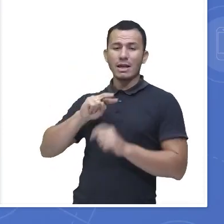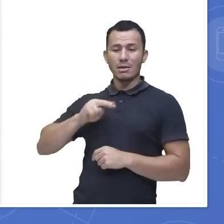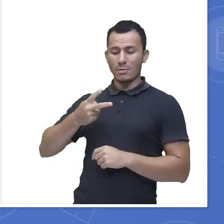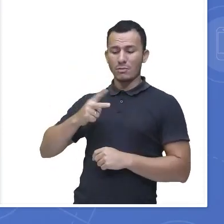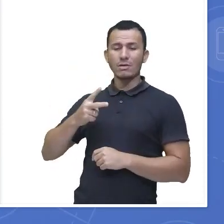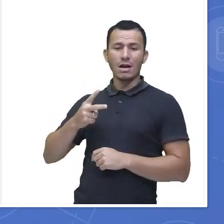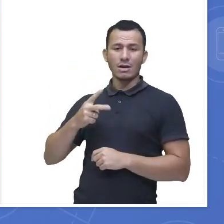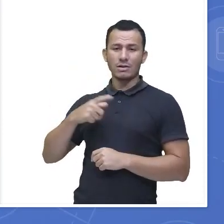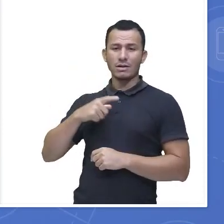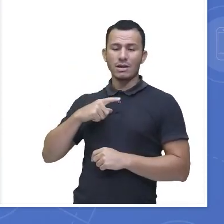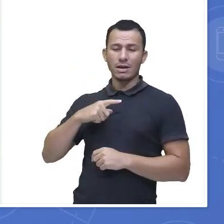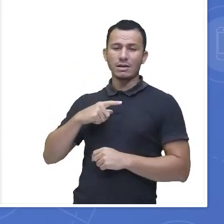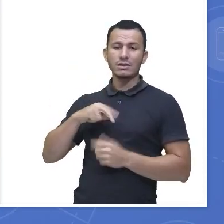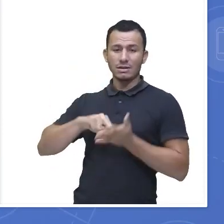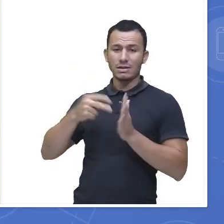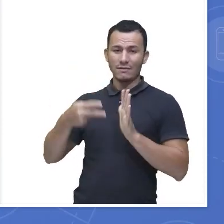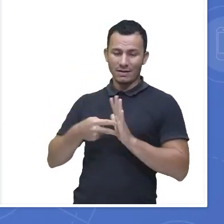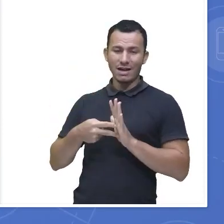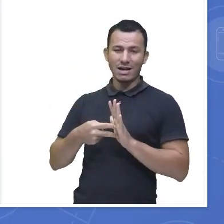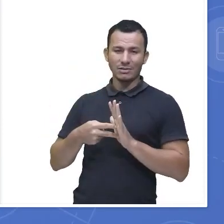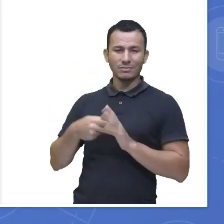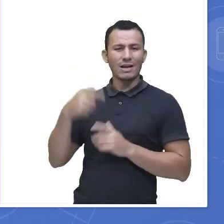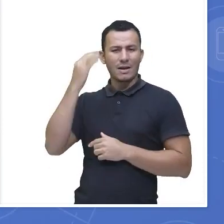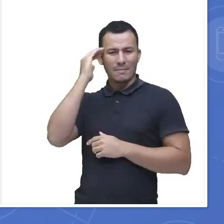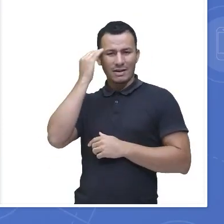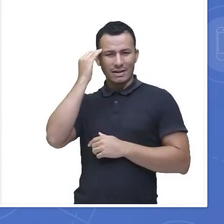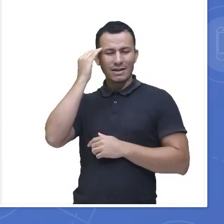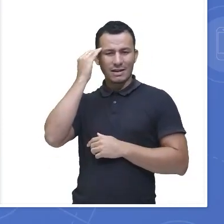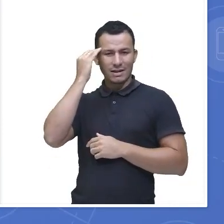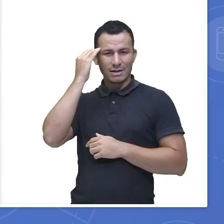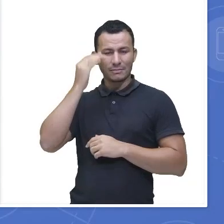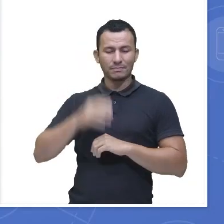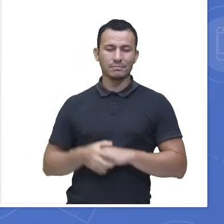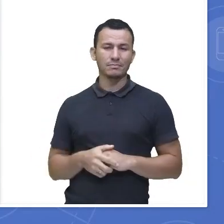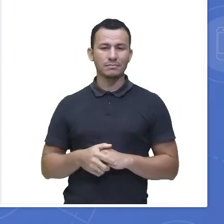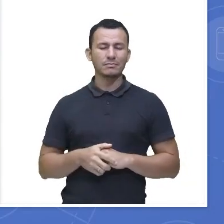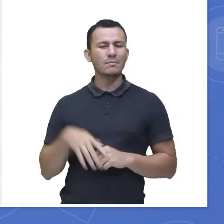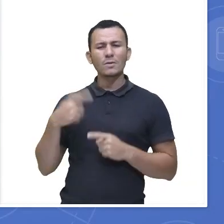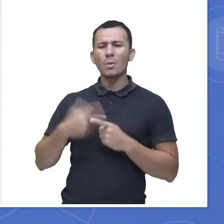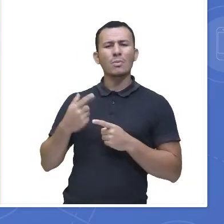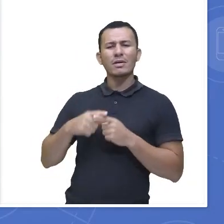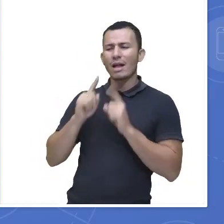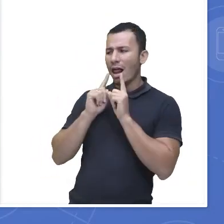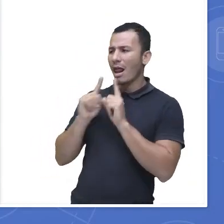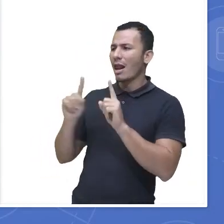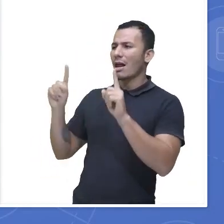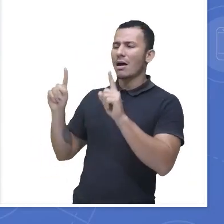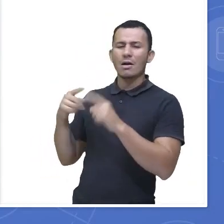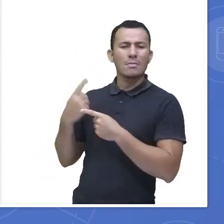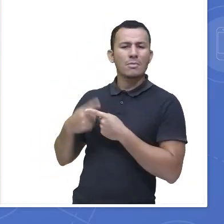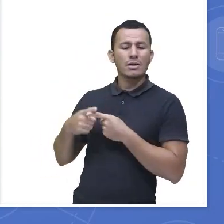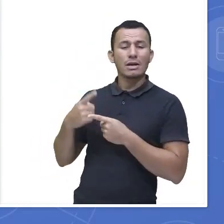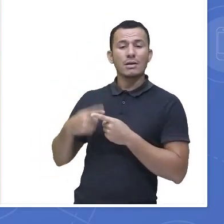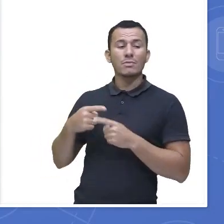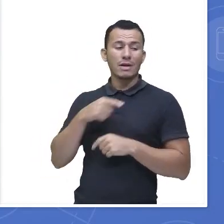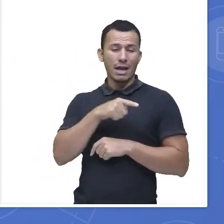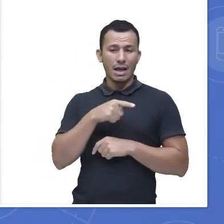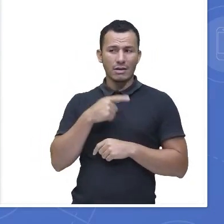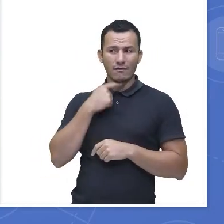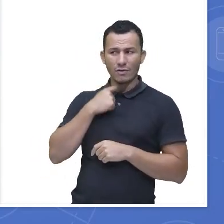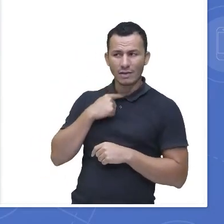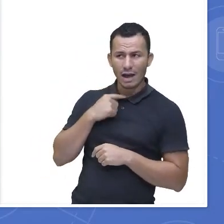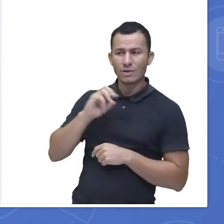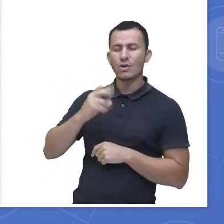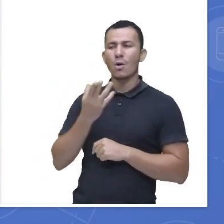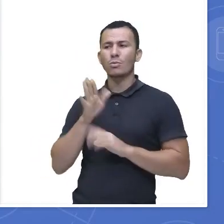os múltiplos sentidos que dá pra gente ter dessa expressão. Por que ele não pode se queixar? Ele não pode se queixar porque ele não pode mesmo,